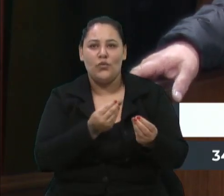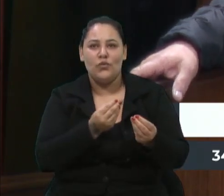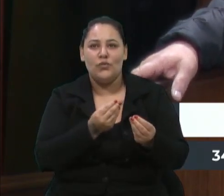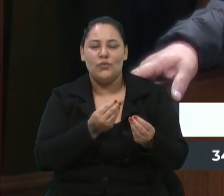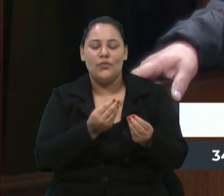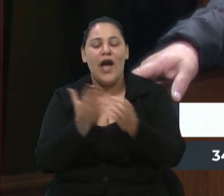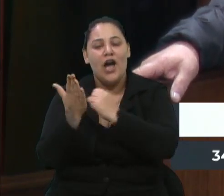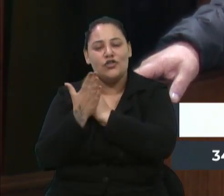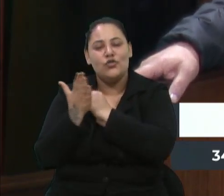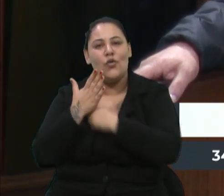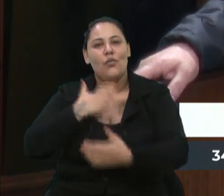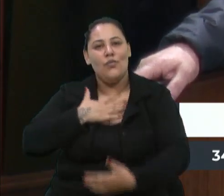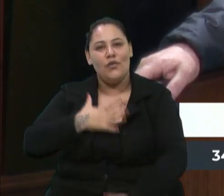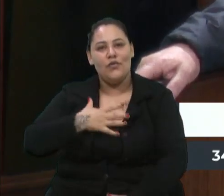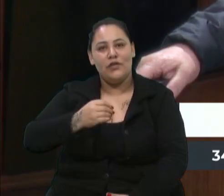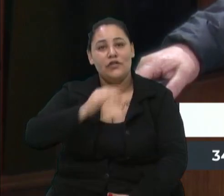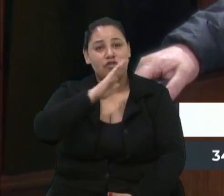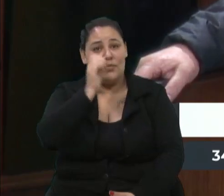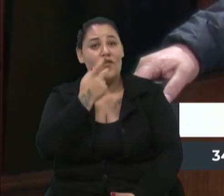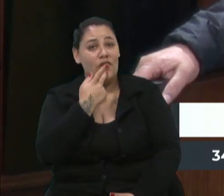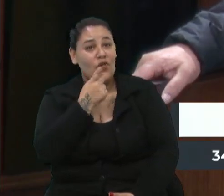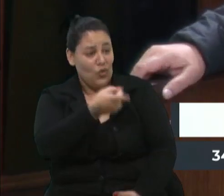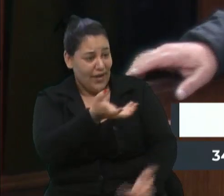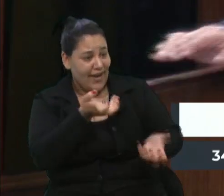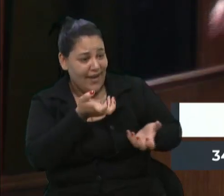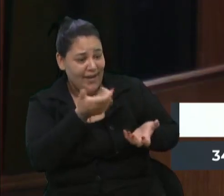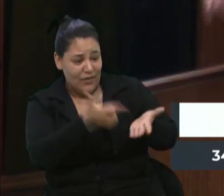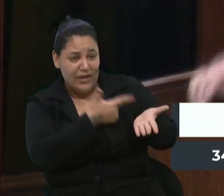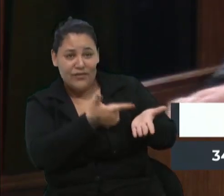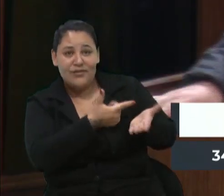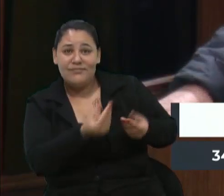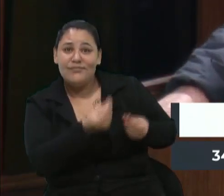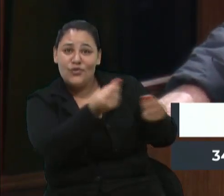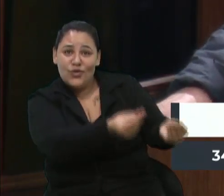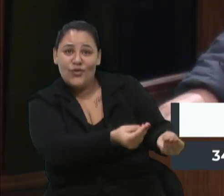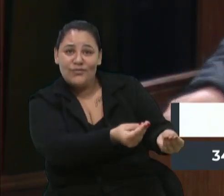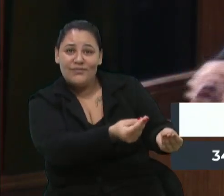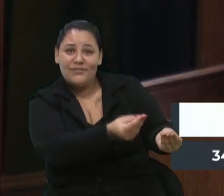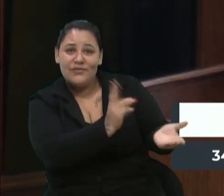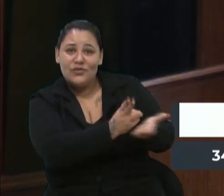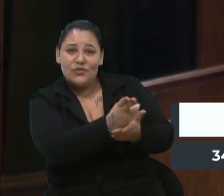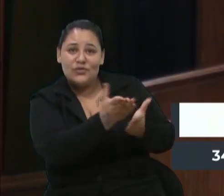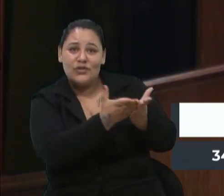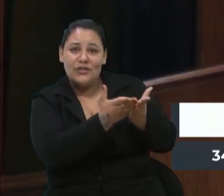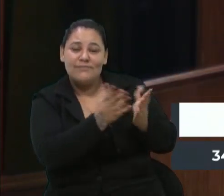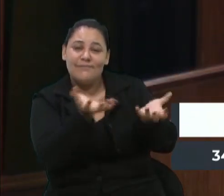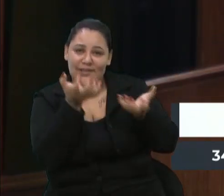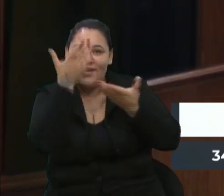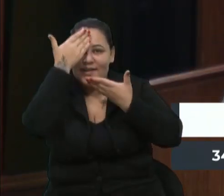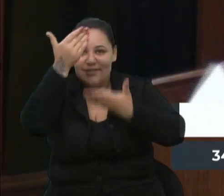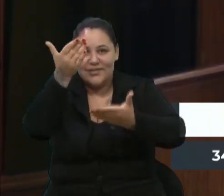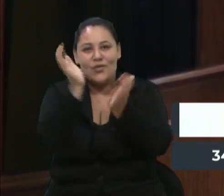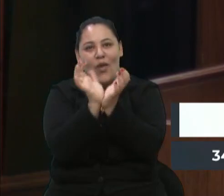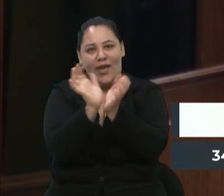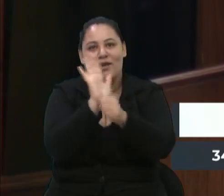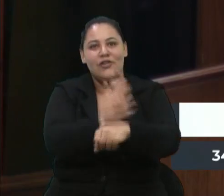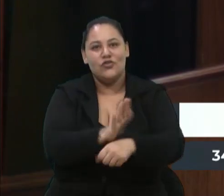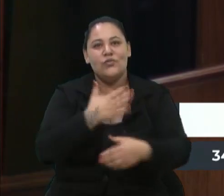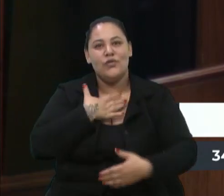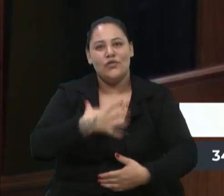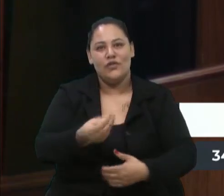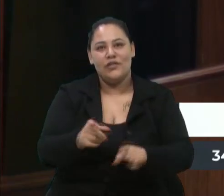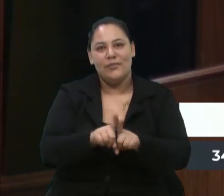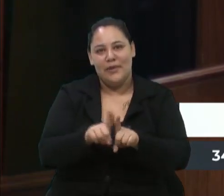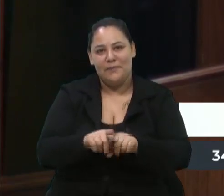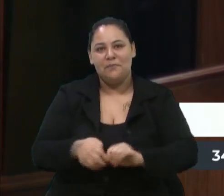que chamou ele e disse, tu quer os livros, eu te dou. Então, só para agradecer esses colegas que têm ajudado.